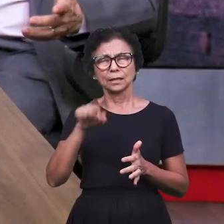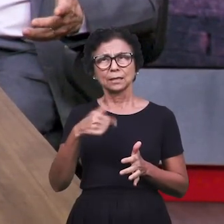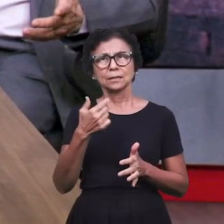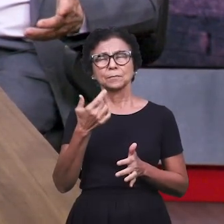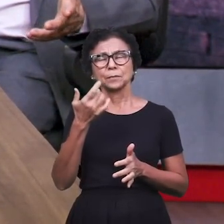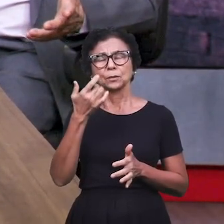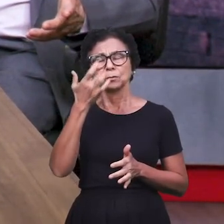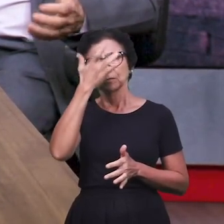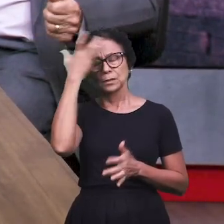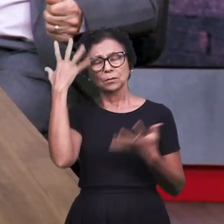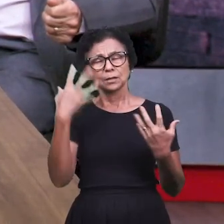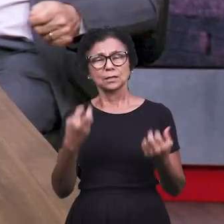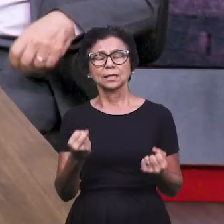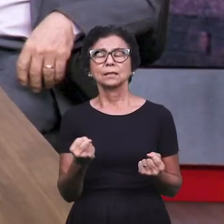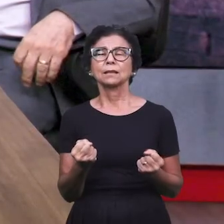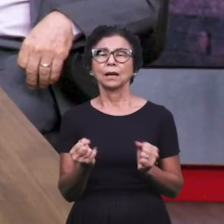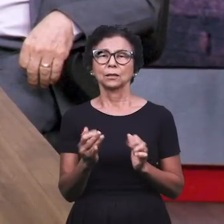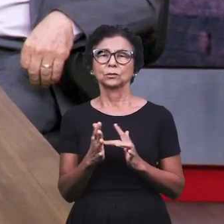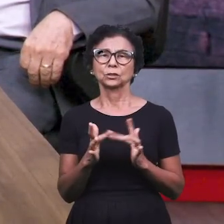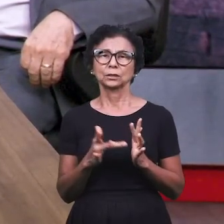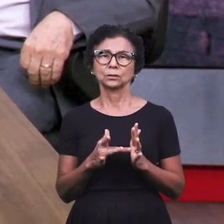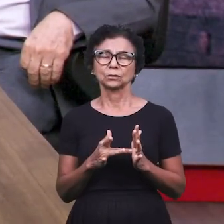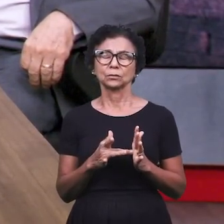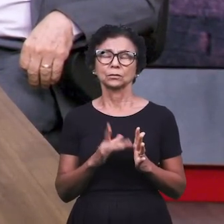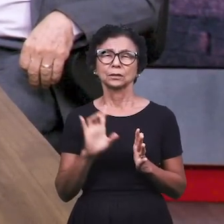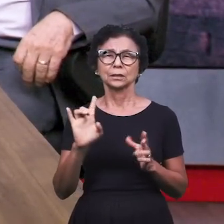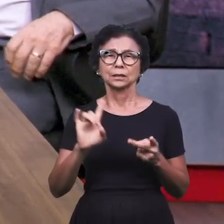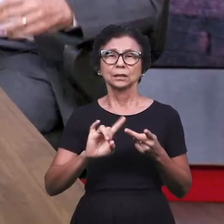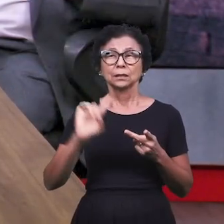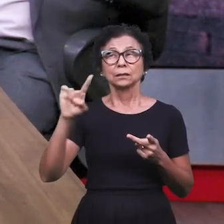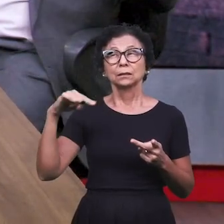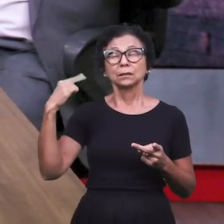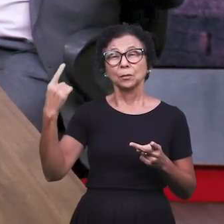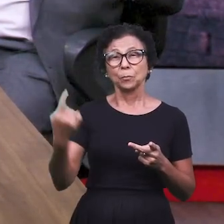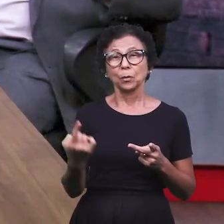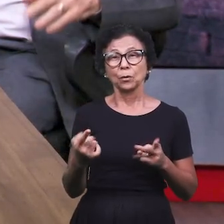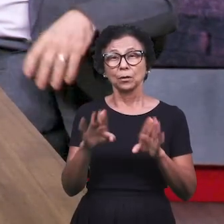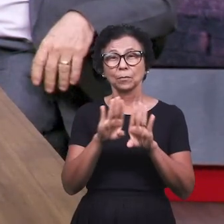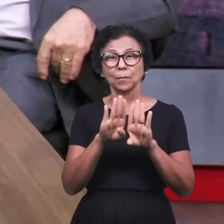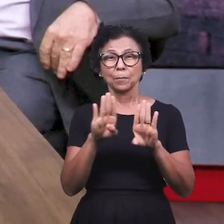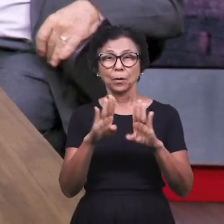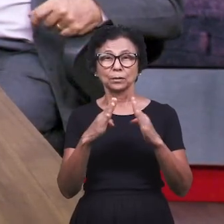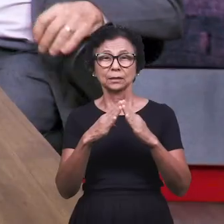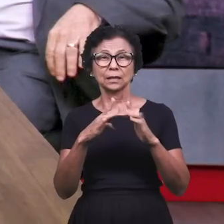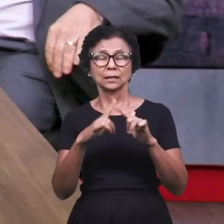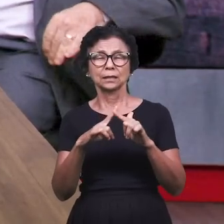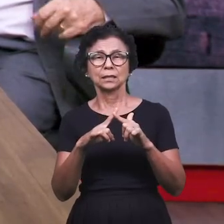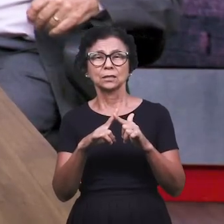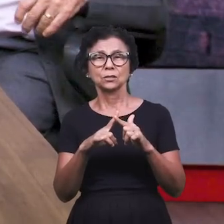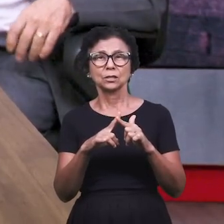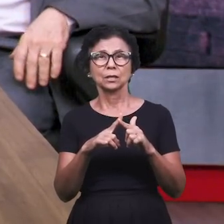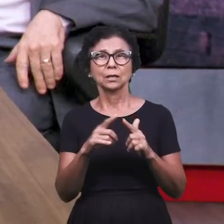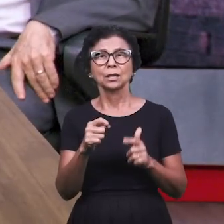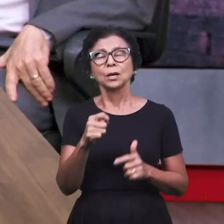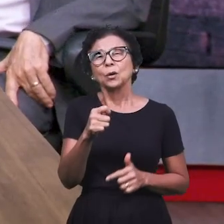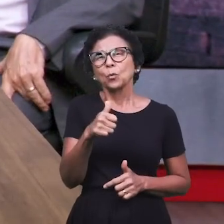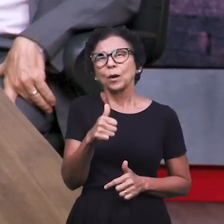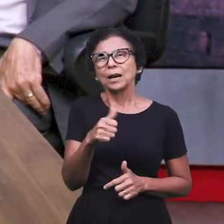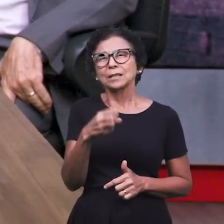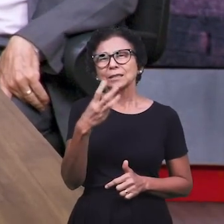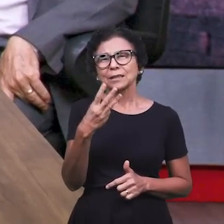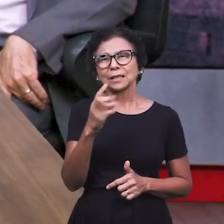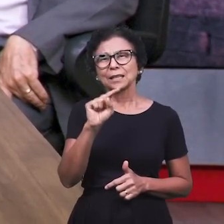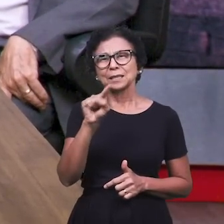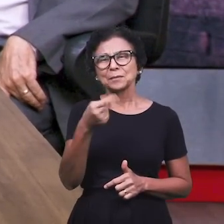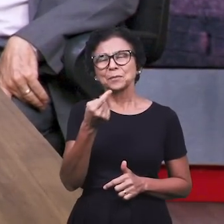quase 5.000 quase 5 na mil. Porta Formosa, né? Mas com certeza... Já tinha uns 10.000 aí. Com certeza esses 5.000 comeram